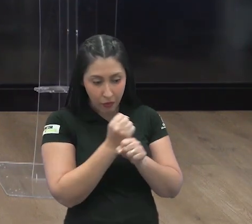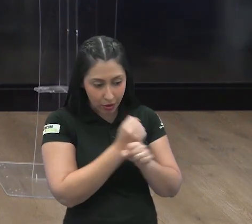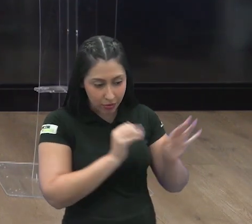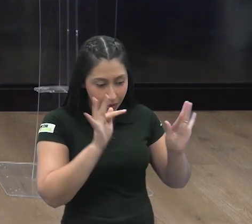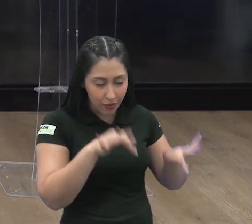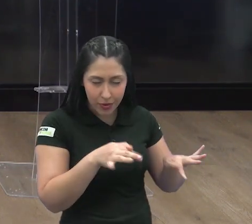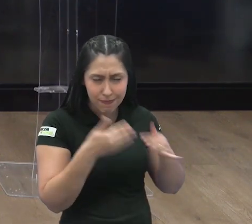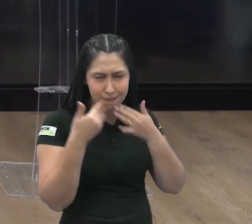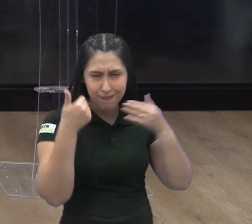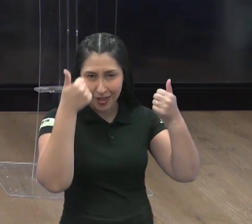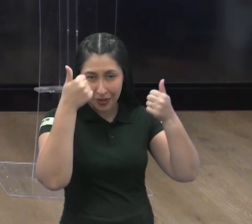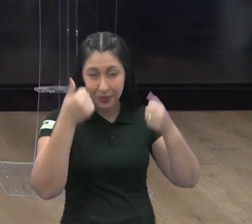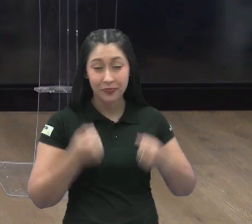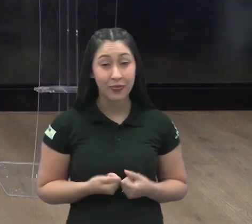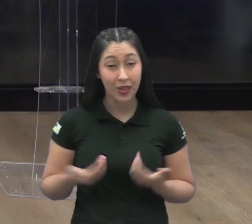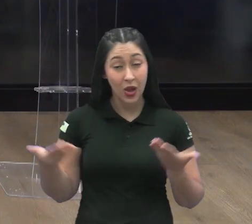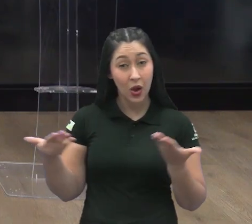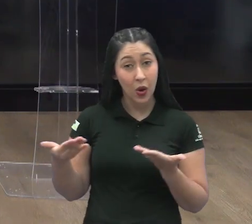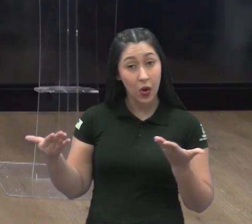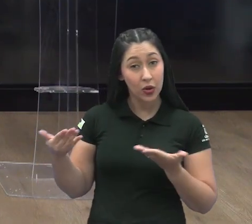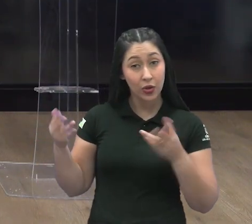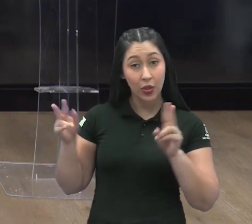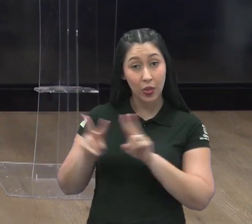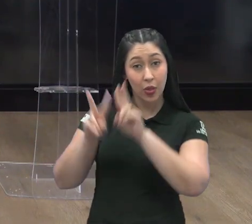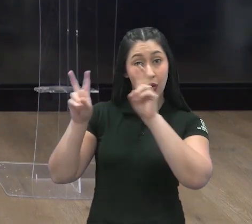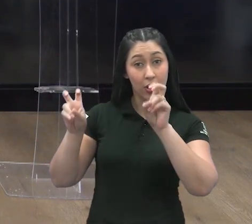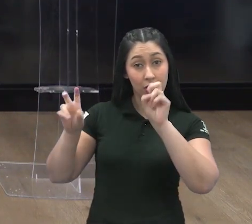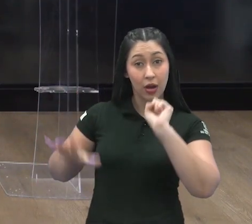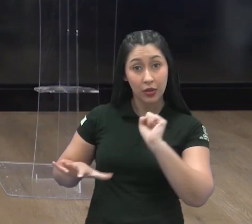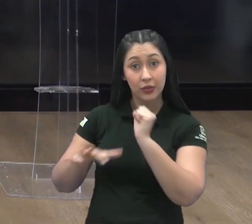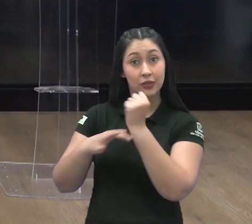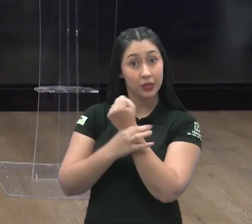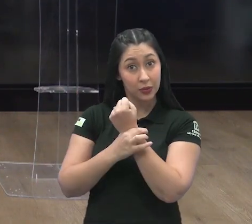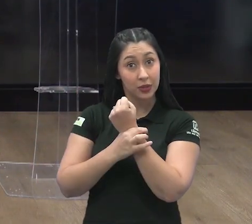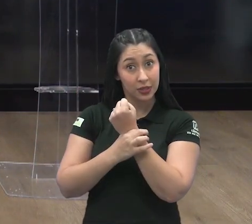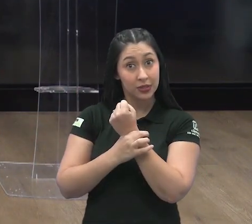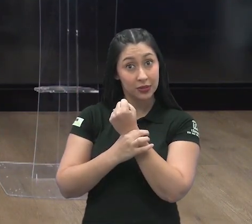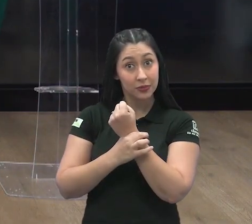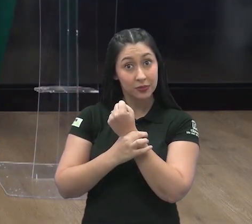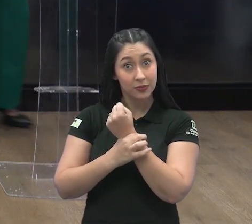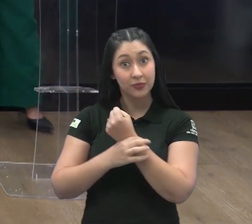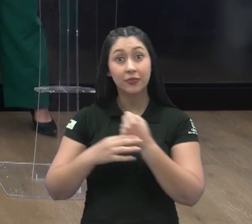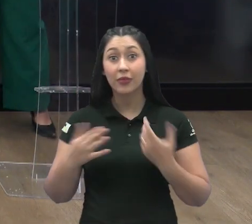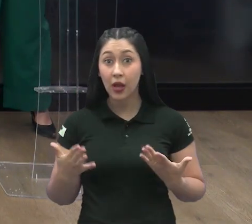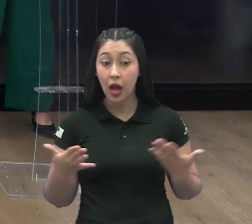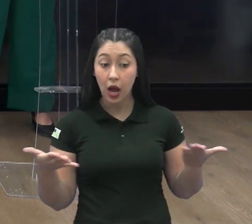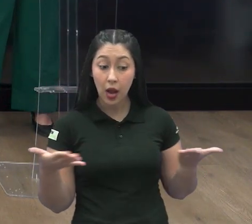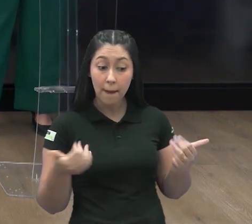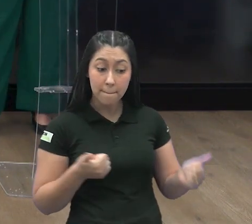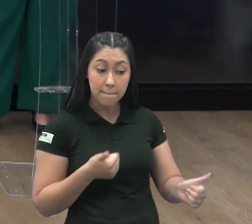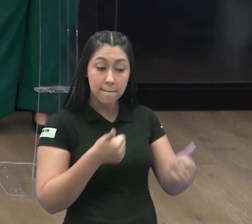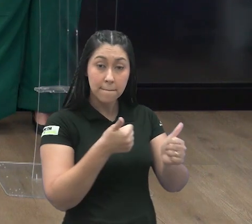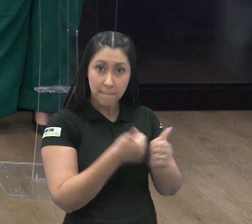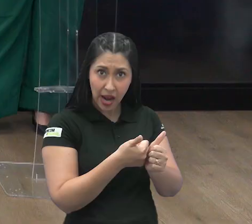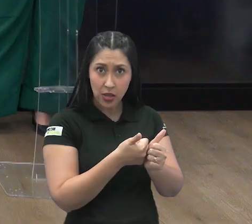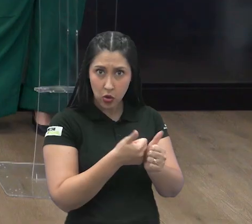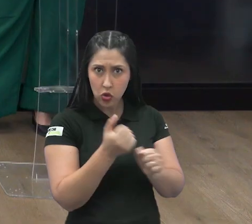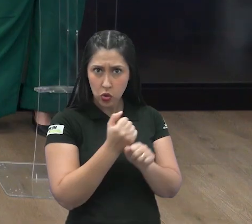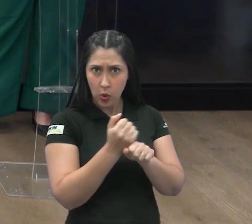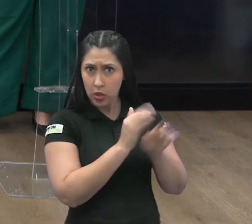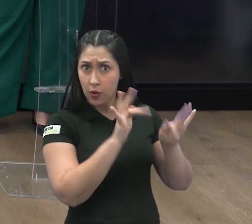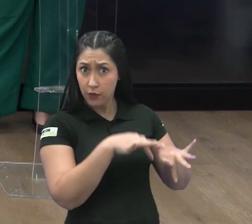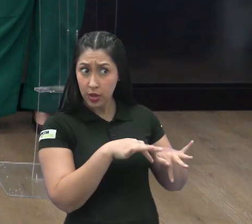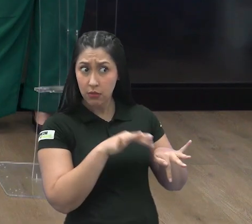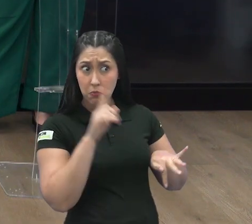ano da melhor forma. No jornal de hoje vamos falar de segurança. Imóveis vazios no fim de ano podem atrair